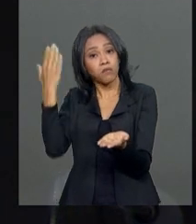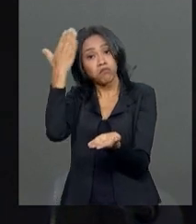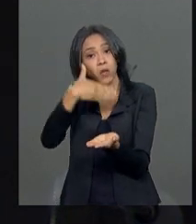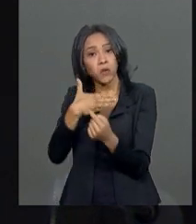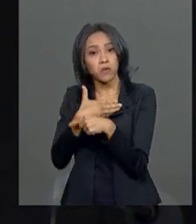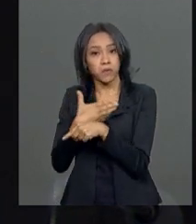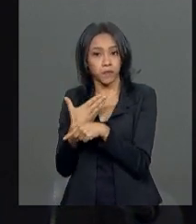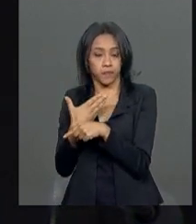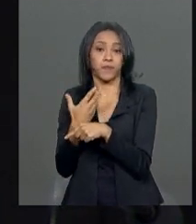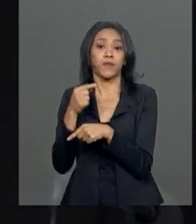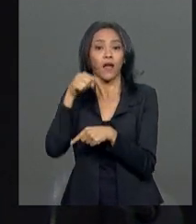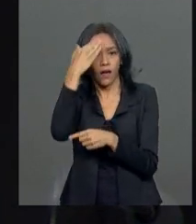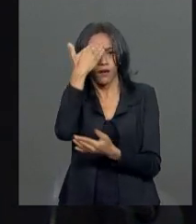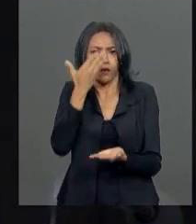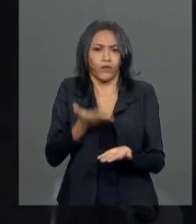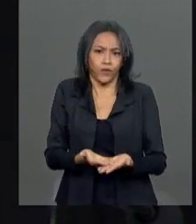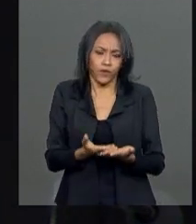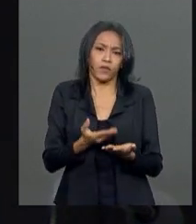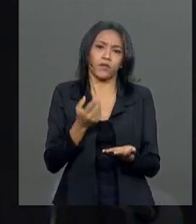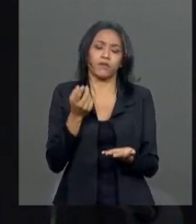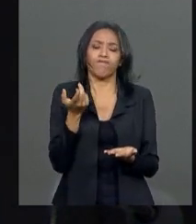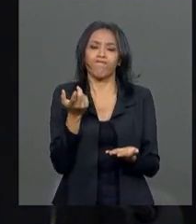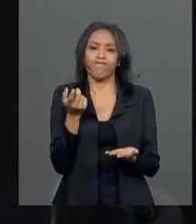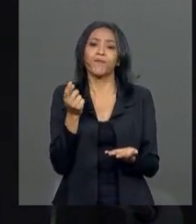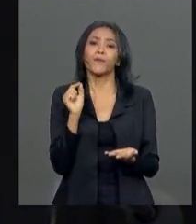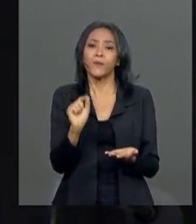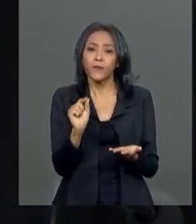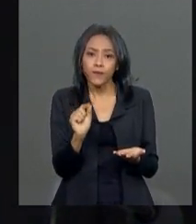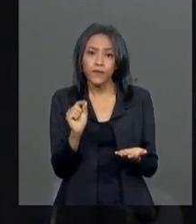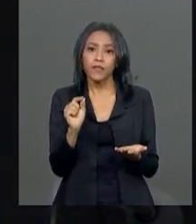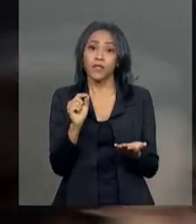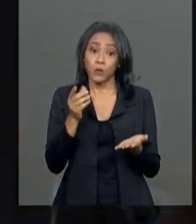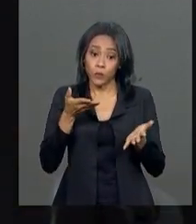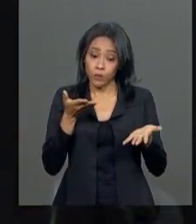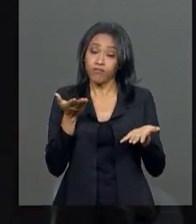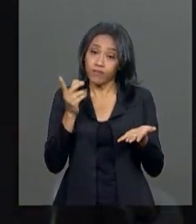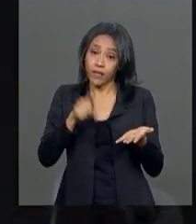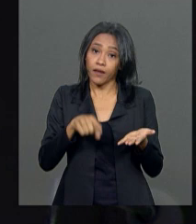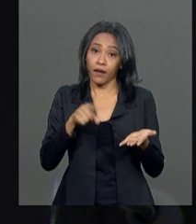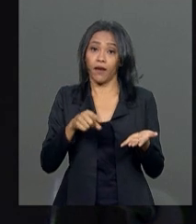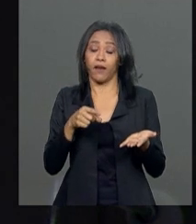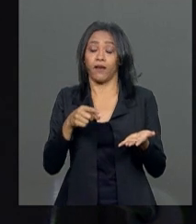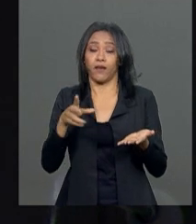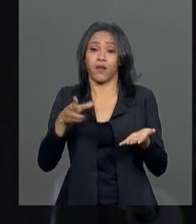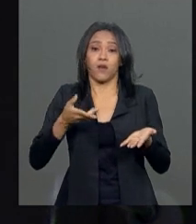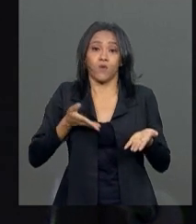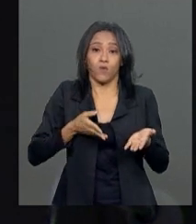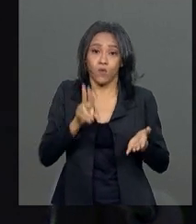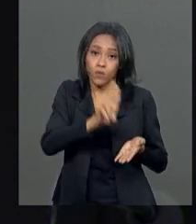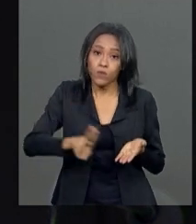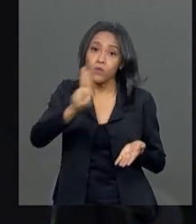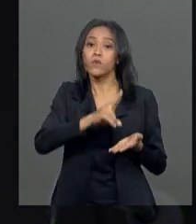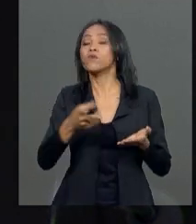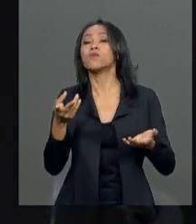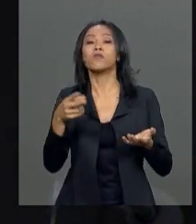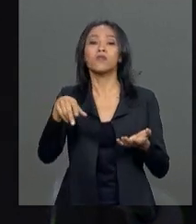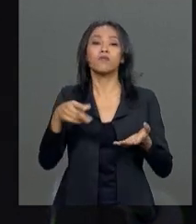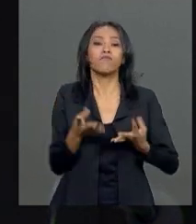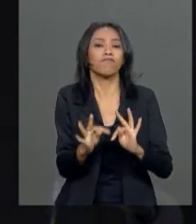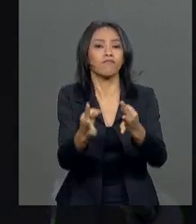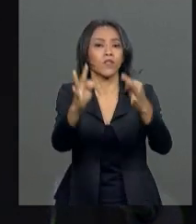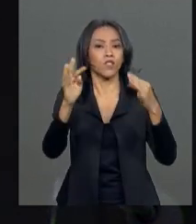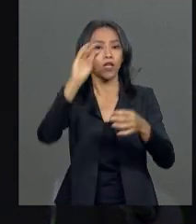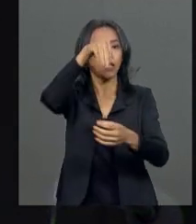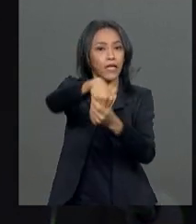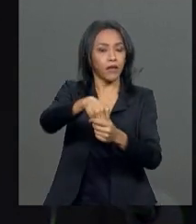que acredita no caminho da modernização das instalações de ensino, que